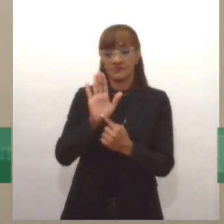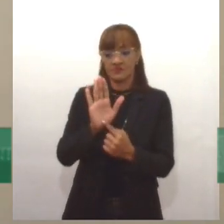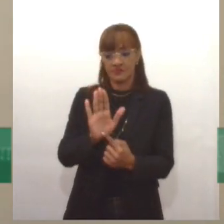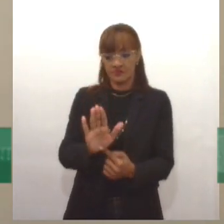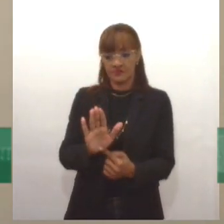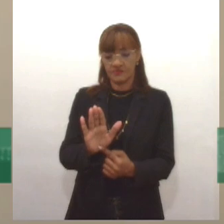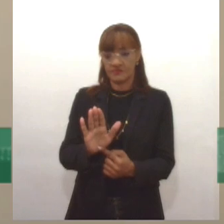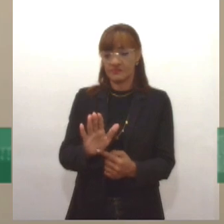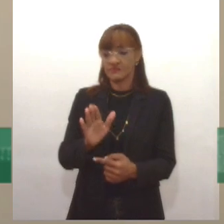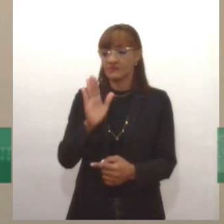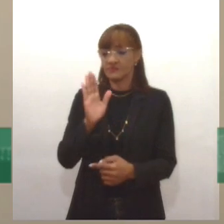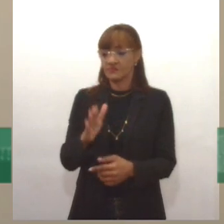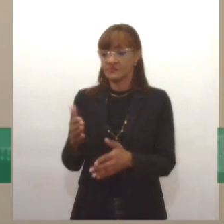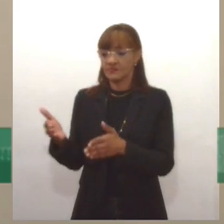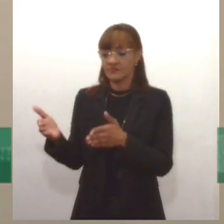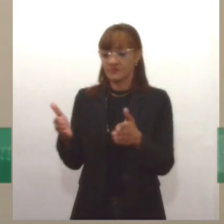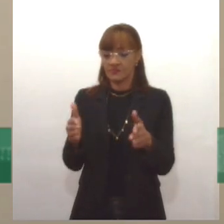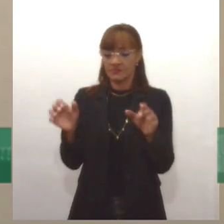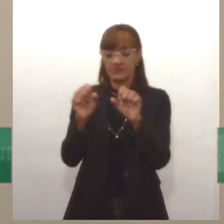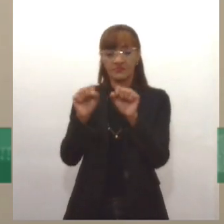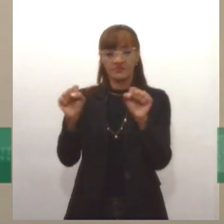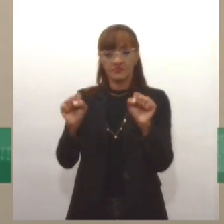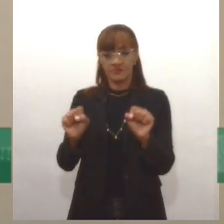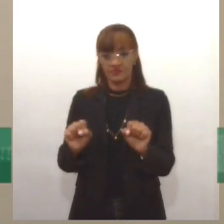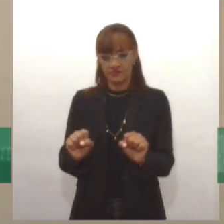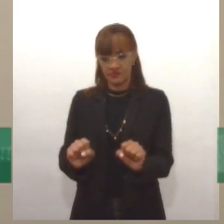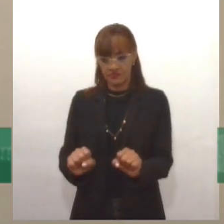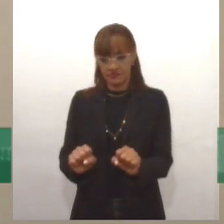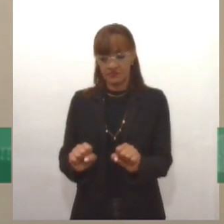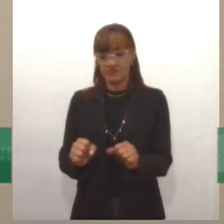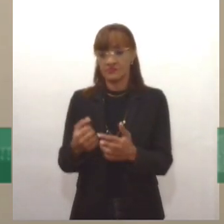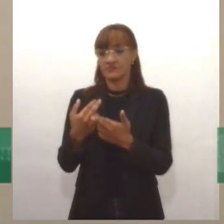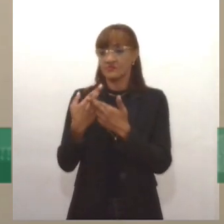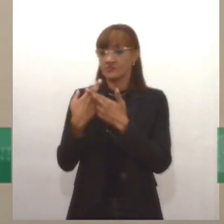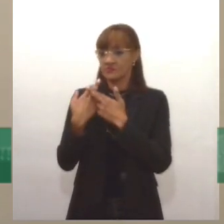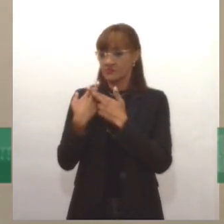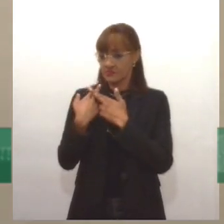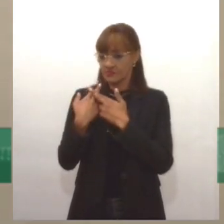do sistema que regula a responsabilidade fiscal para